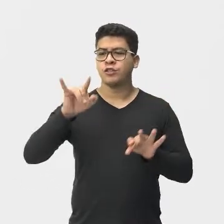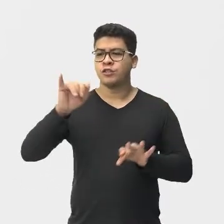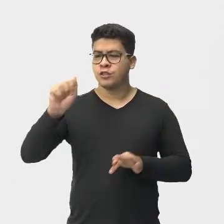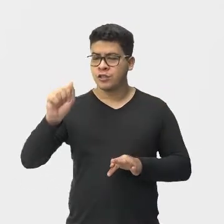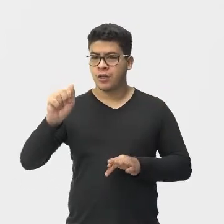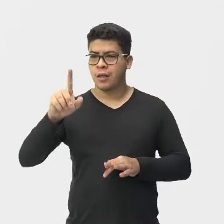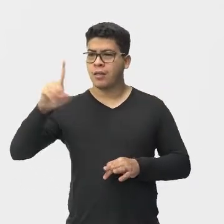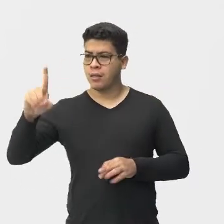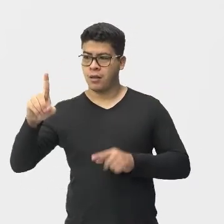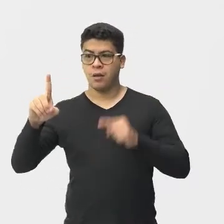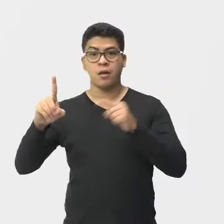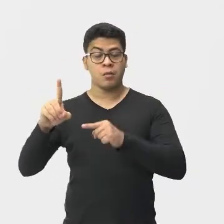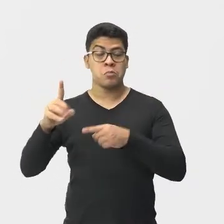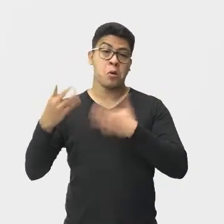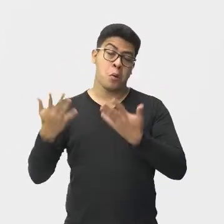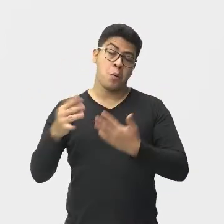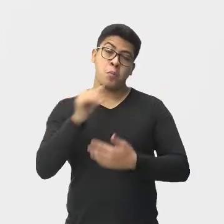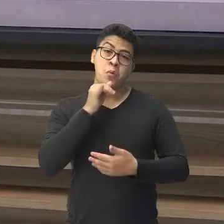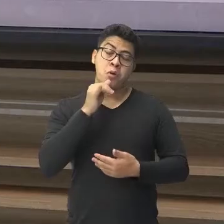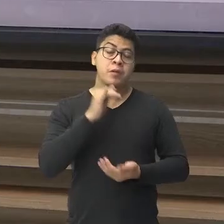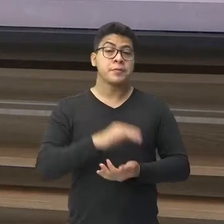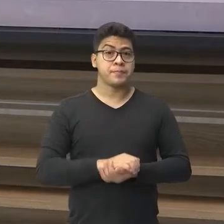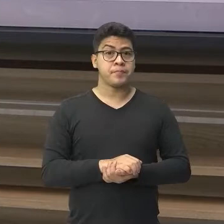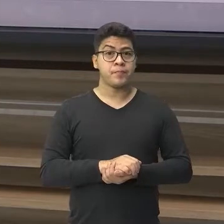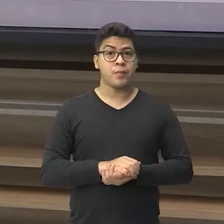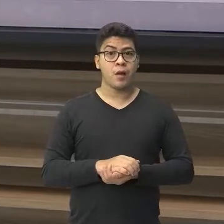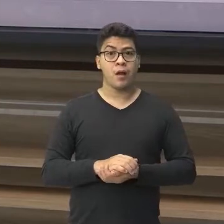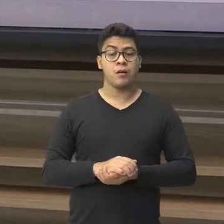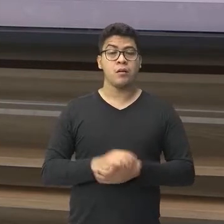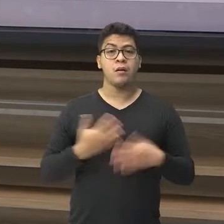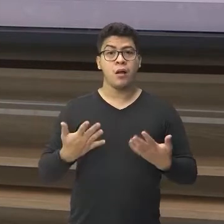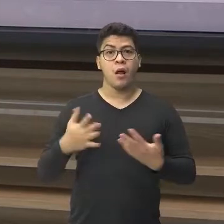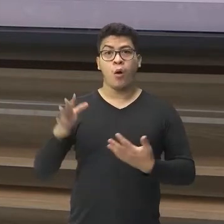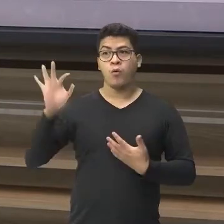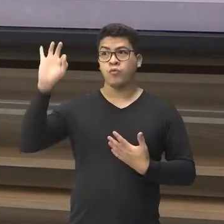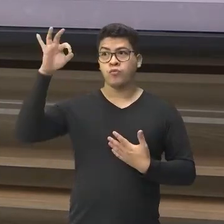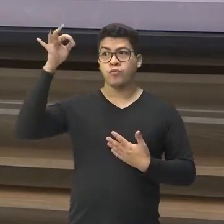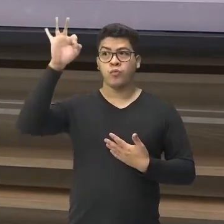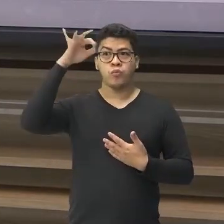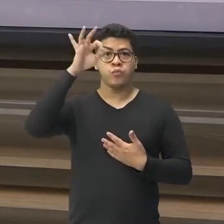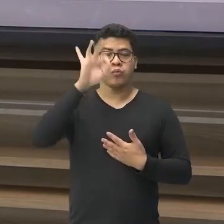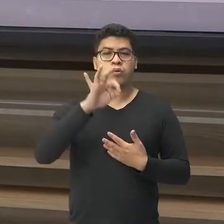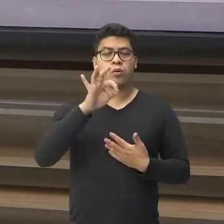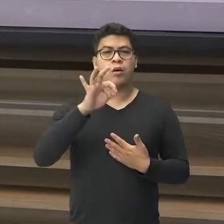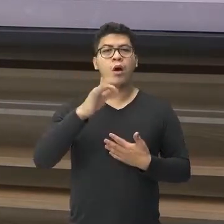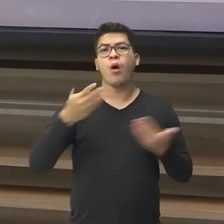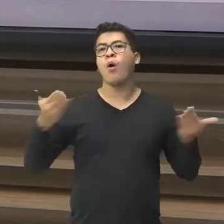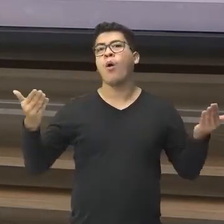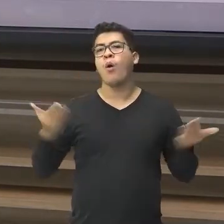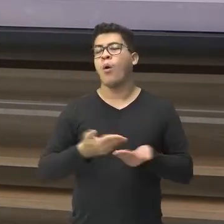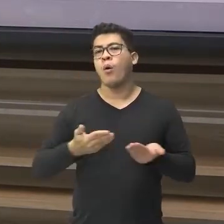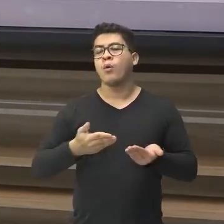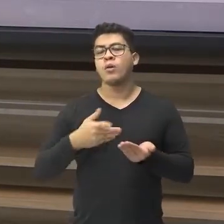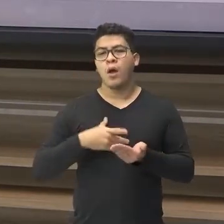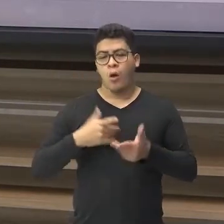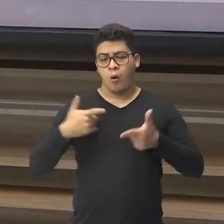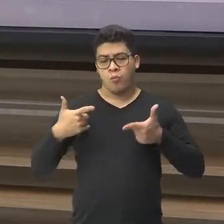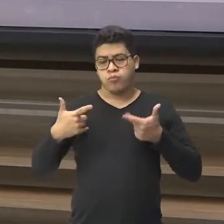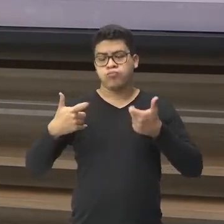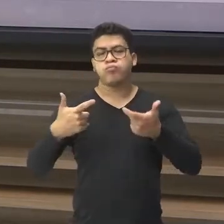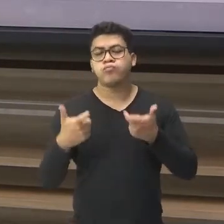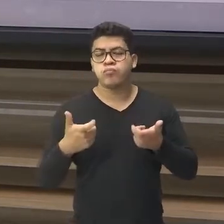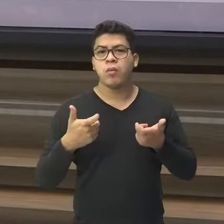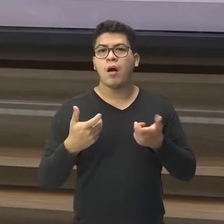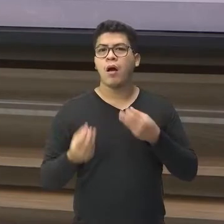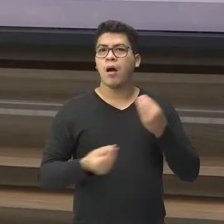por exemplo, no combate à dengue. A gente vê as prefeituras utilizando muito essa expressão. Hoje é o dia D de combate à dengue,